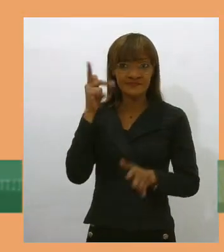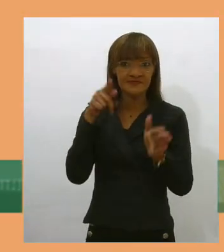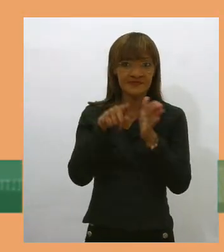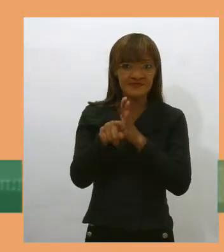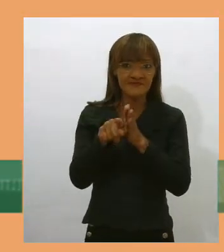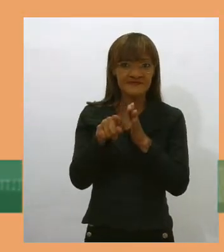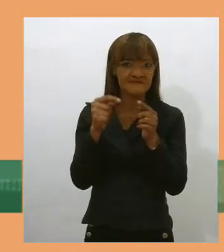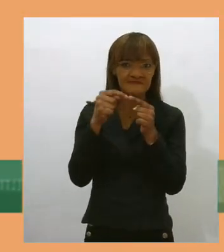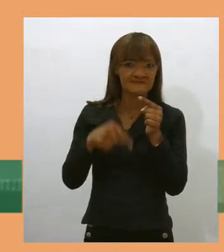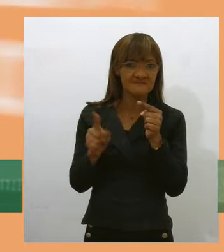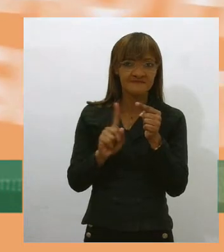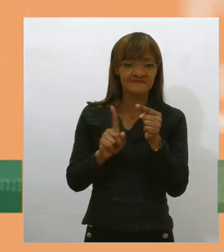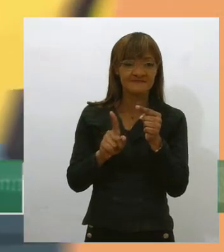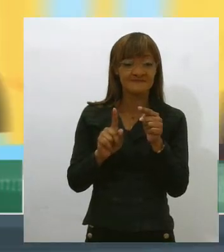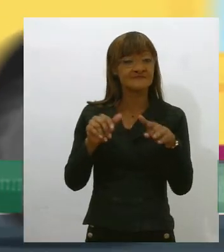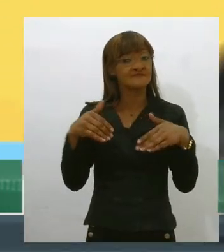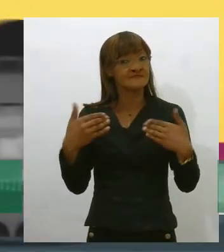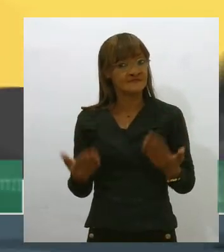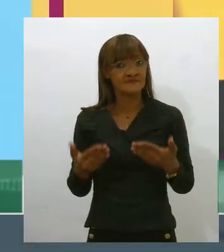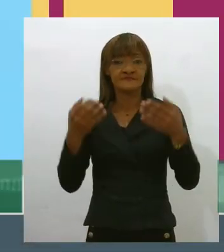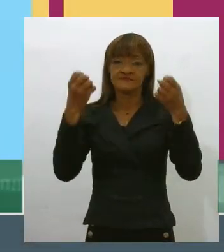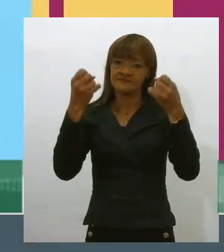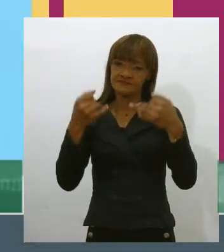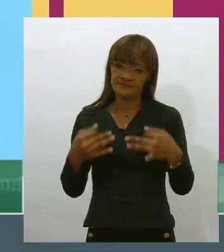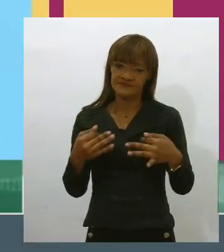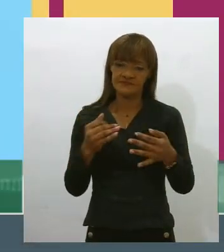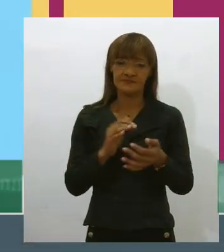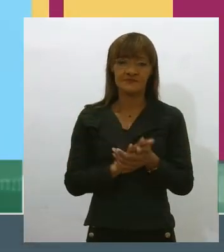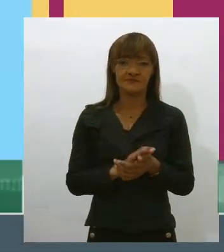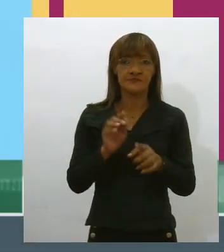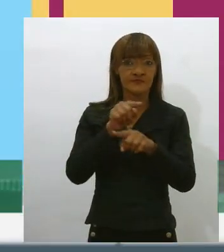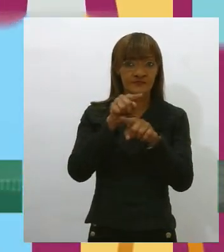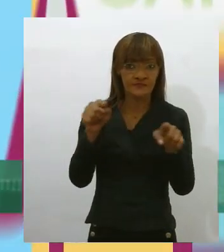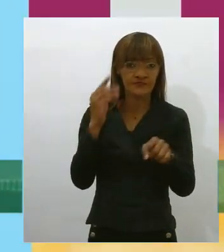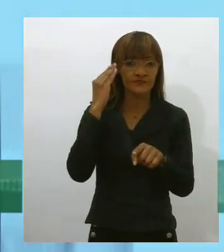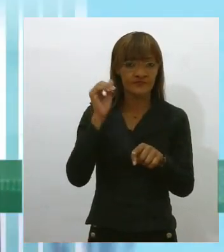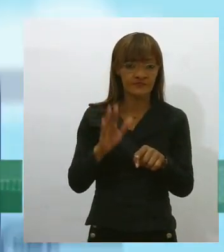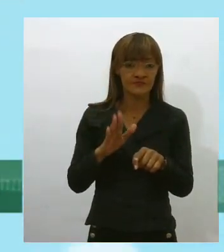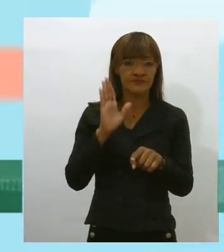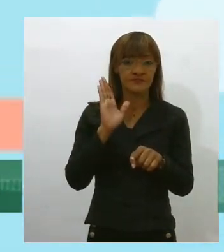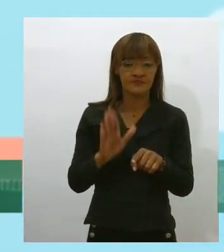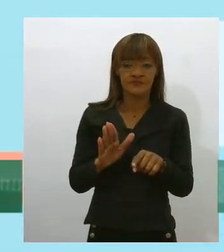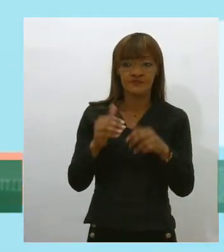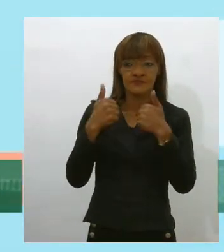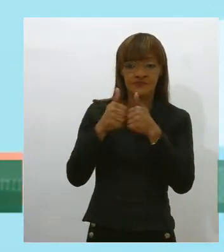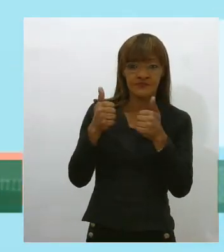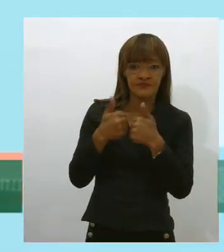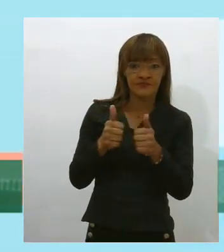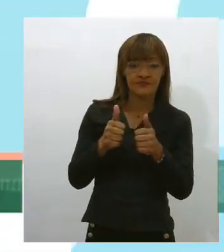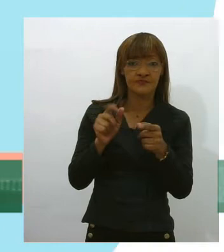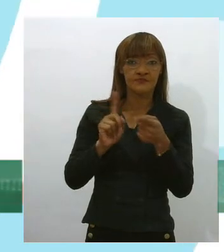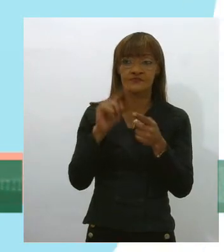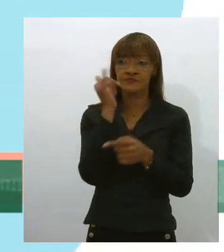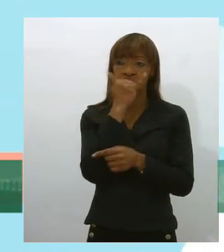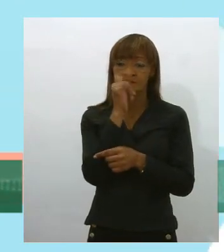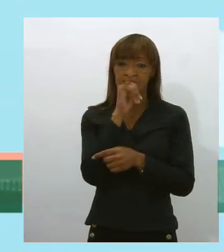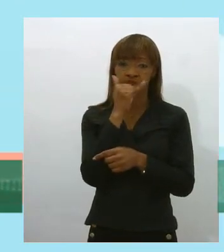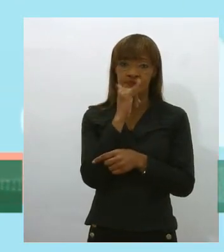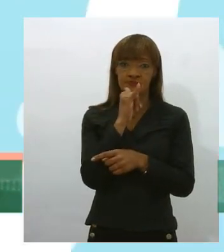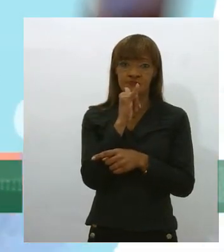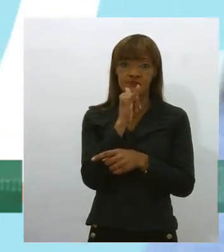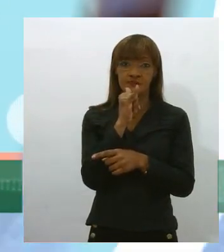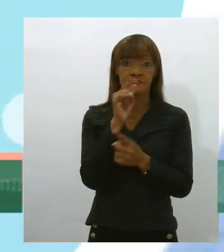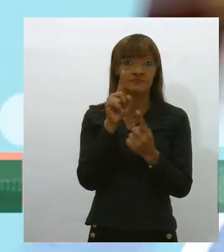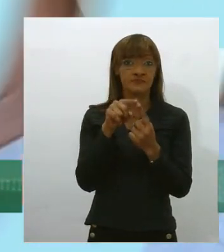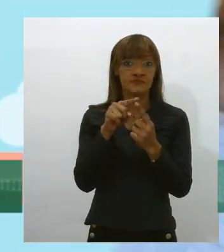sentido então a gente explica você sabia que assim como o transporte e energia a comunicação é um